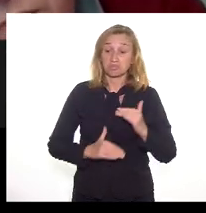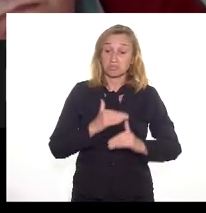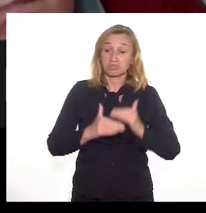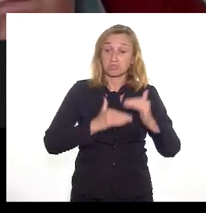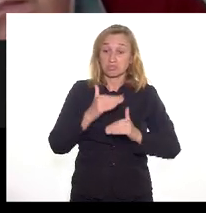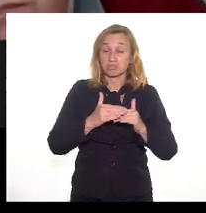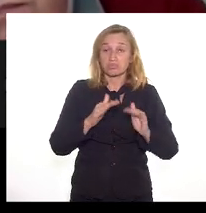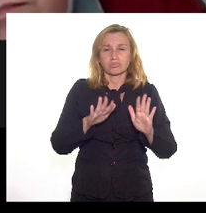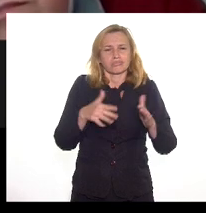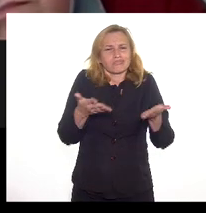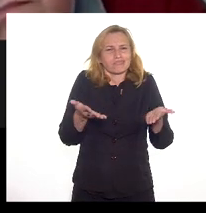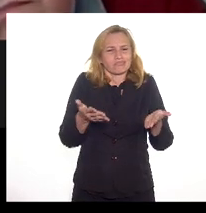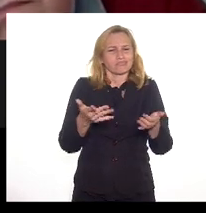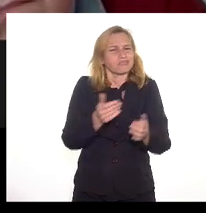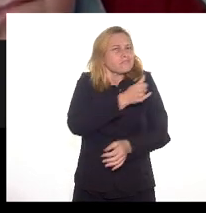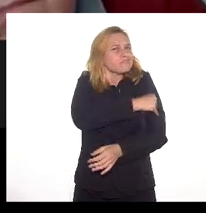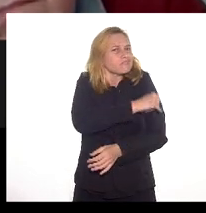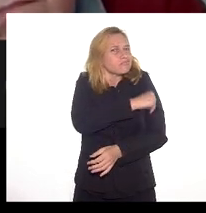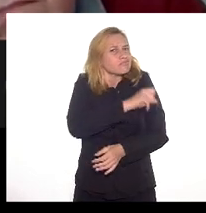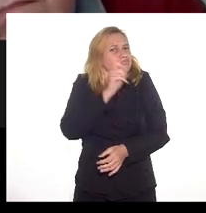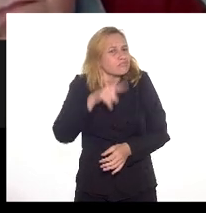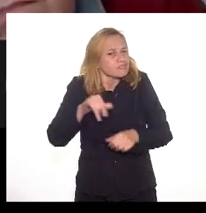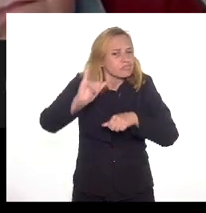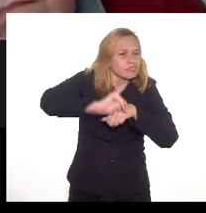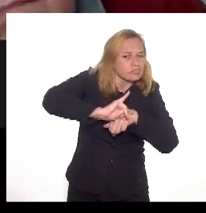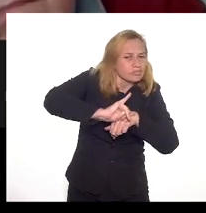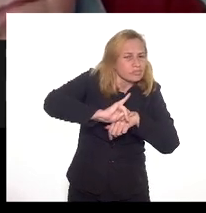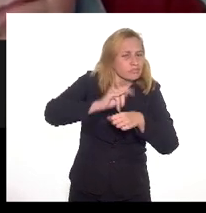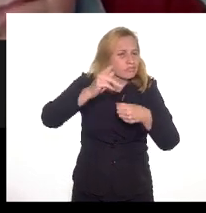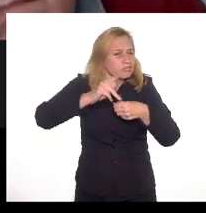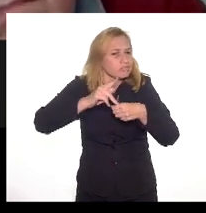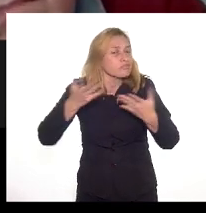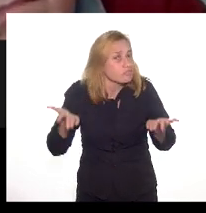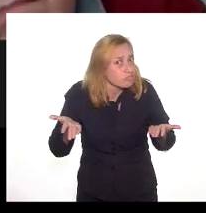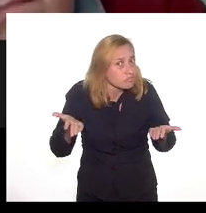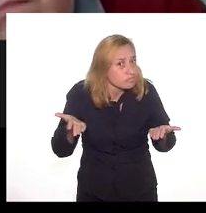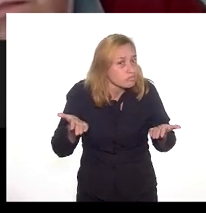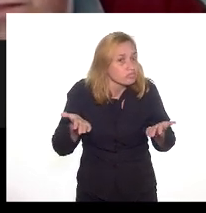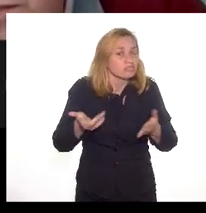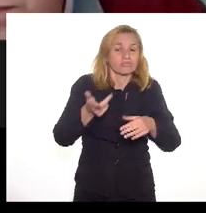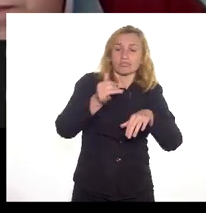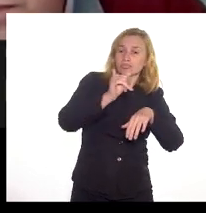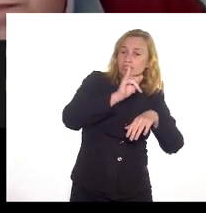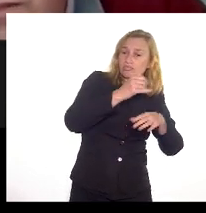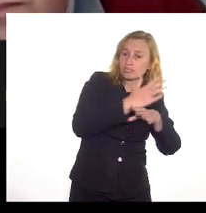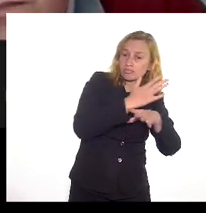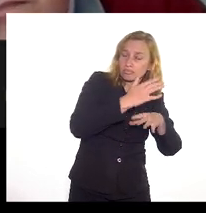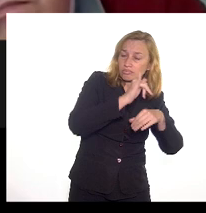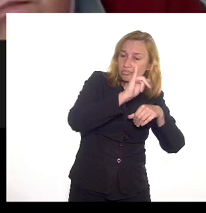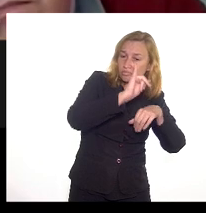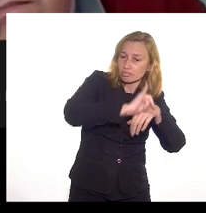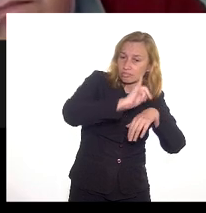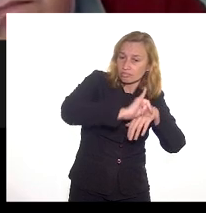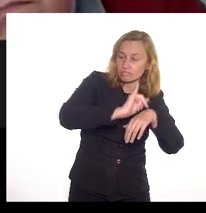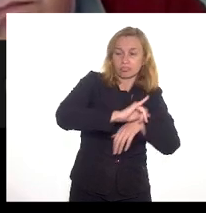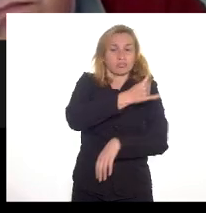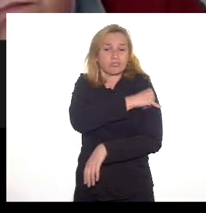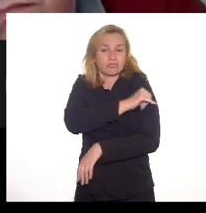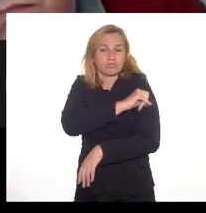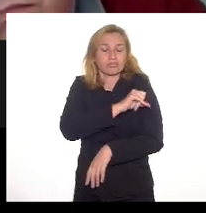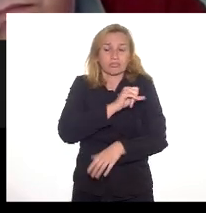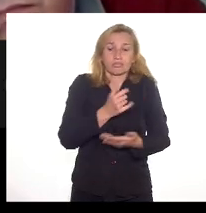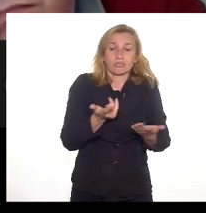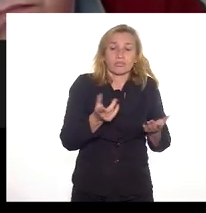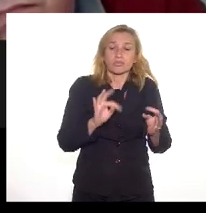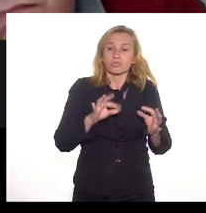desenvolvida? Afinal, o Rio de Janeiro não é a capital do petróleo? Então, se o Rio de Janeiro é a capital do petróleo, todo mundo vai se beneficiar